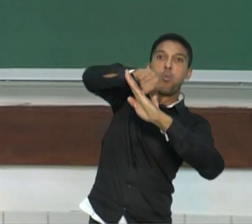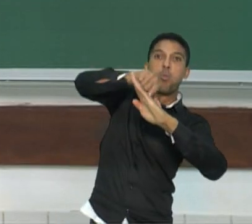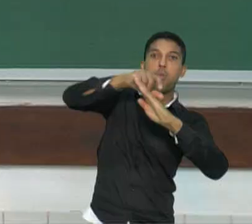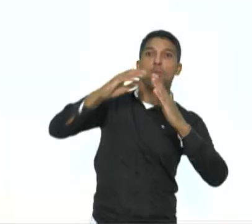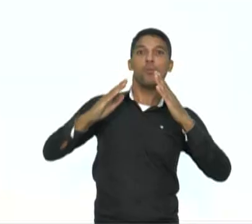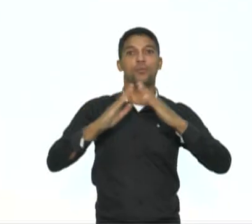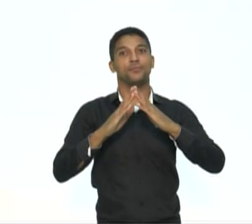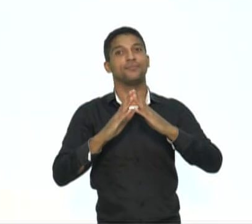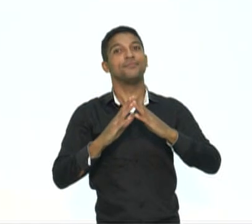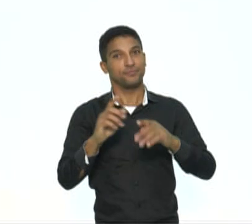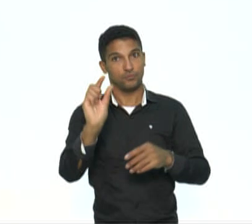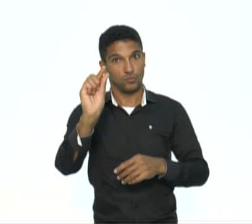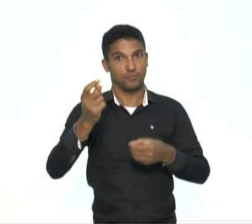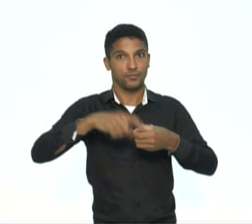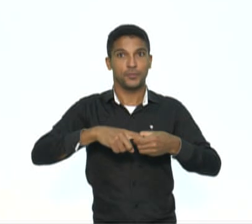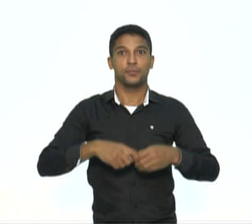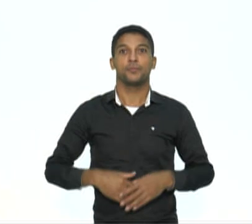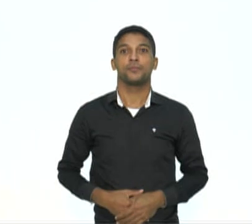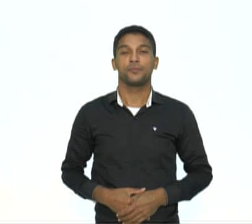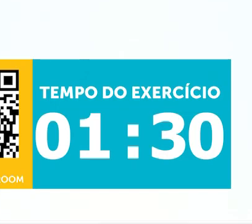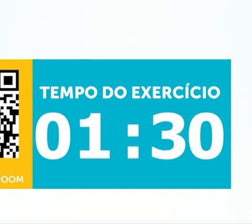e já volto.